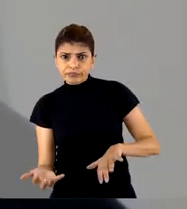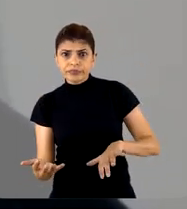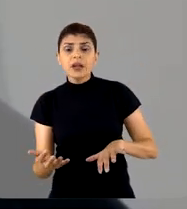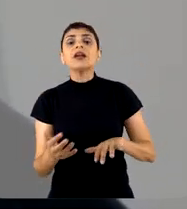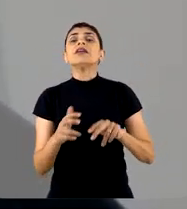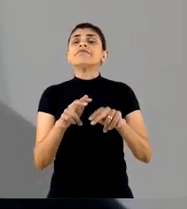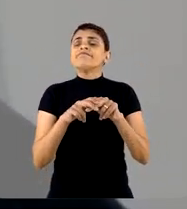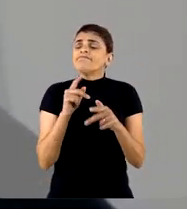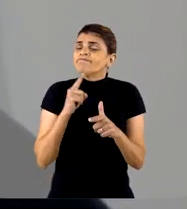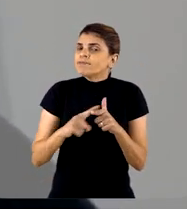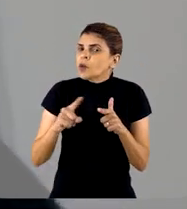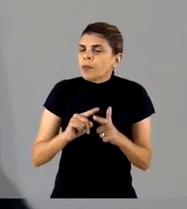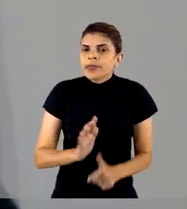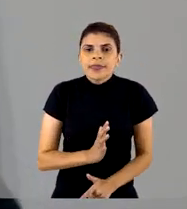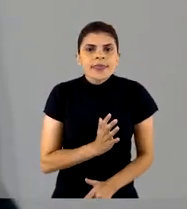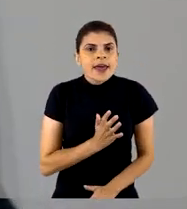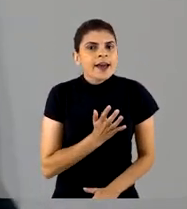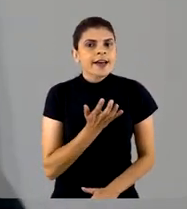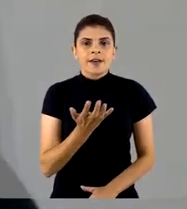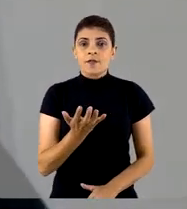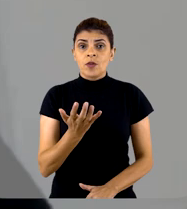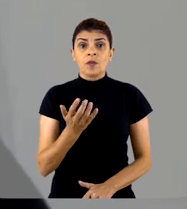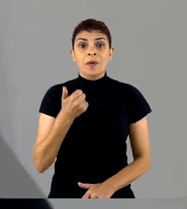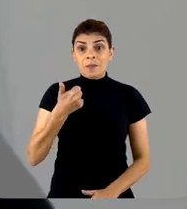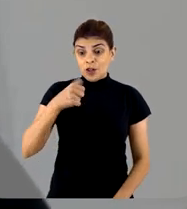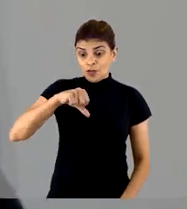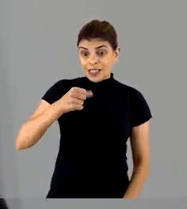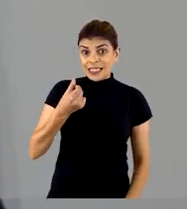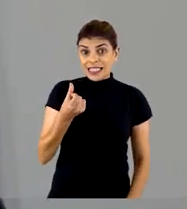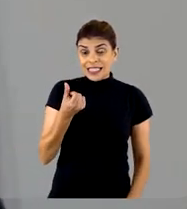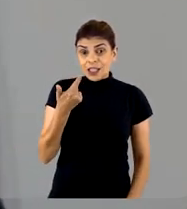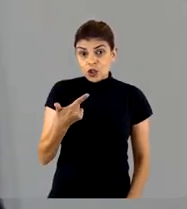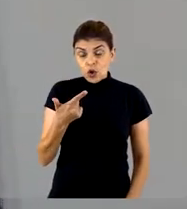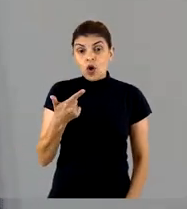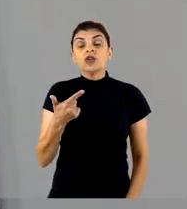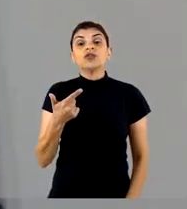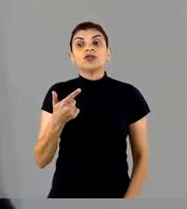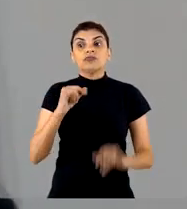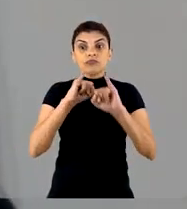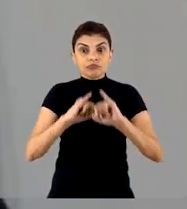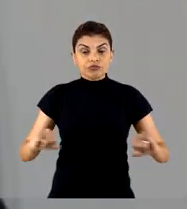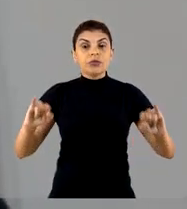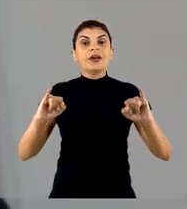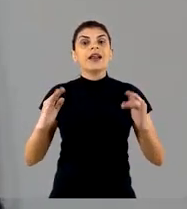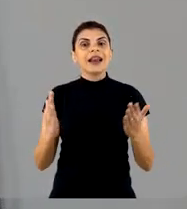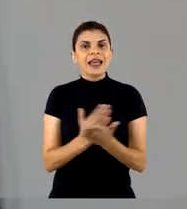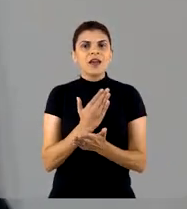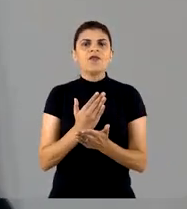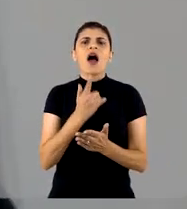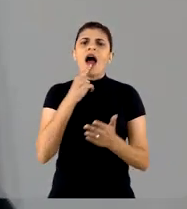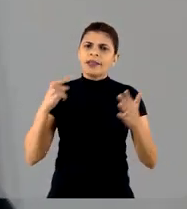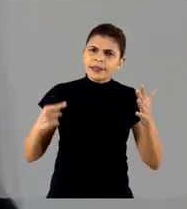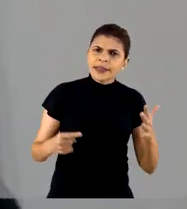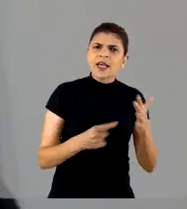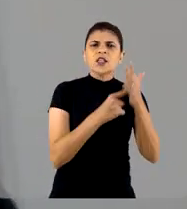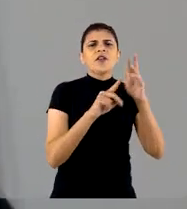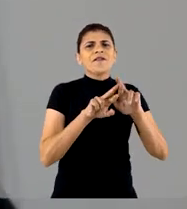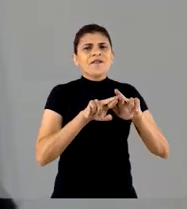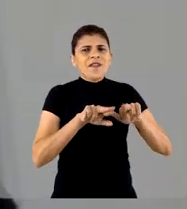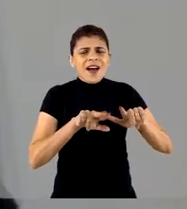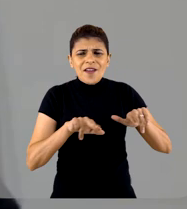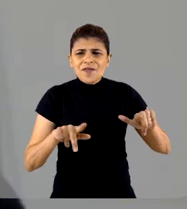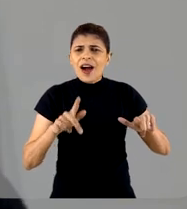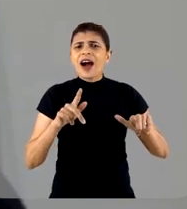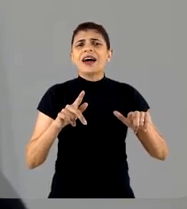tinha consequências terríveis. E a partir de 62, com o lançamento desse livro Denúncia, começa a ter várias,